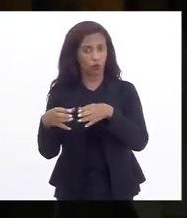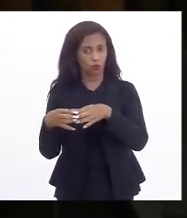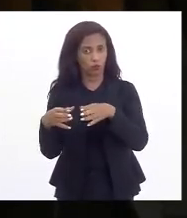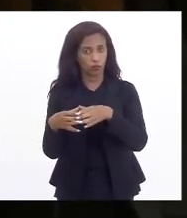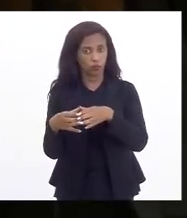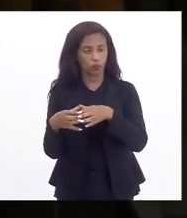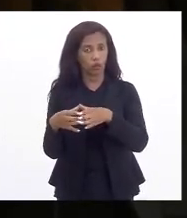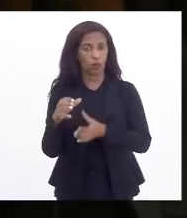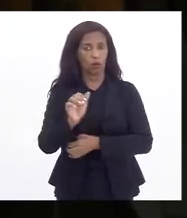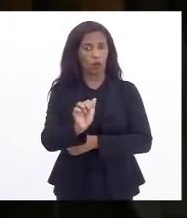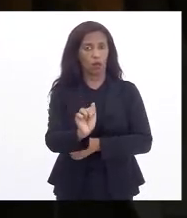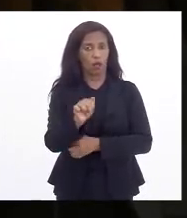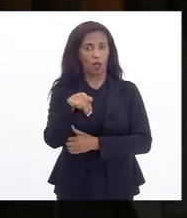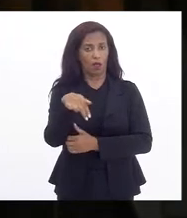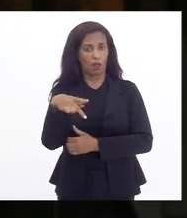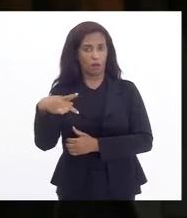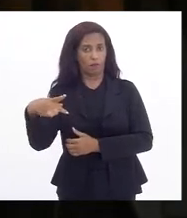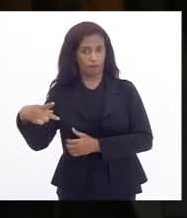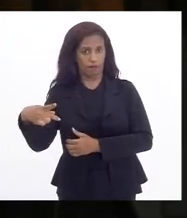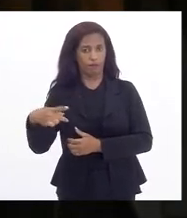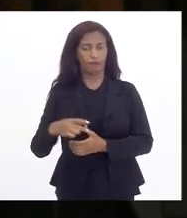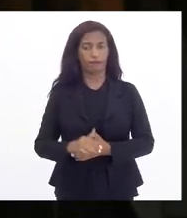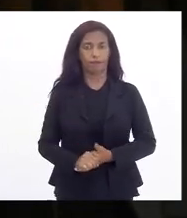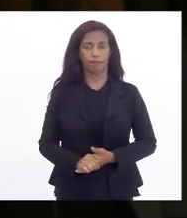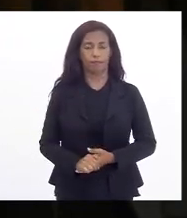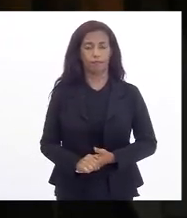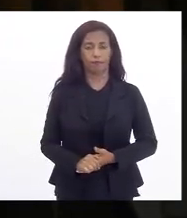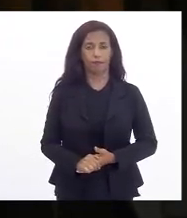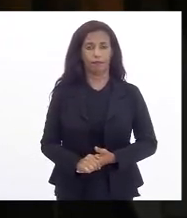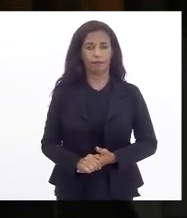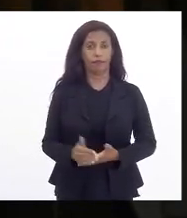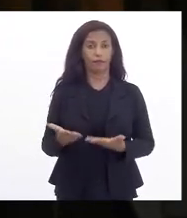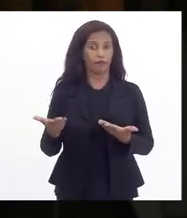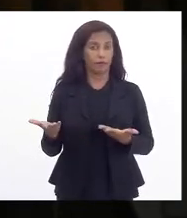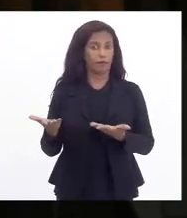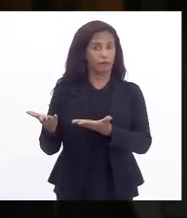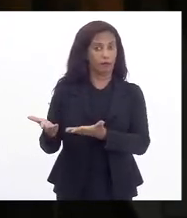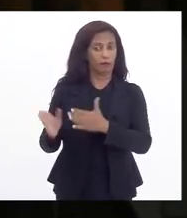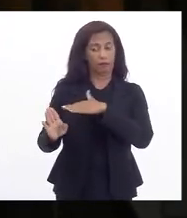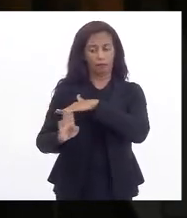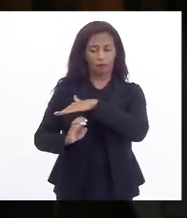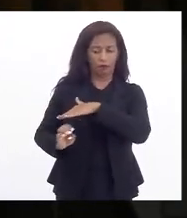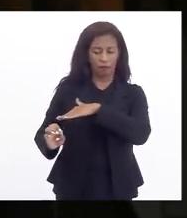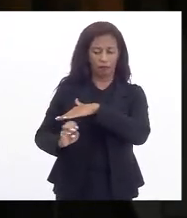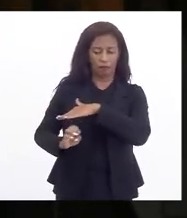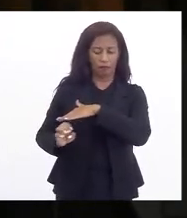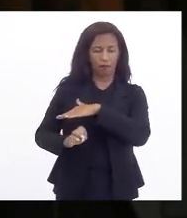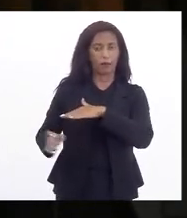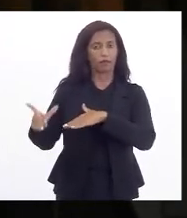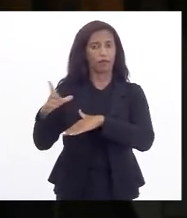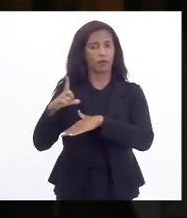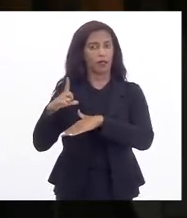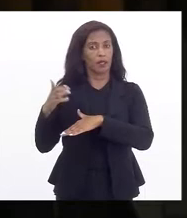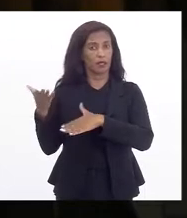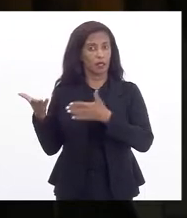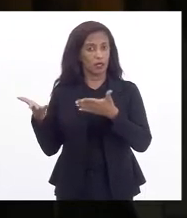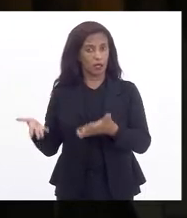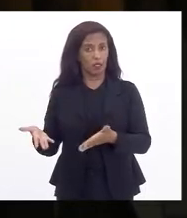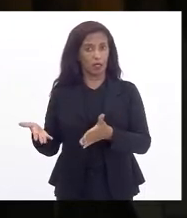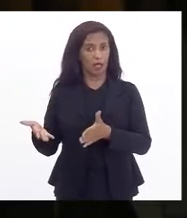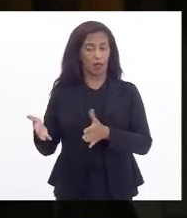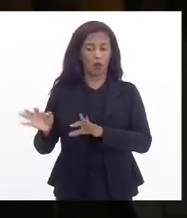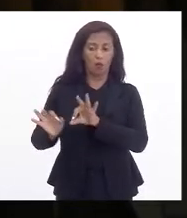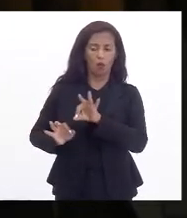com Agência Nacional de petróleo que é aquela que detém sob o ponto de vista